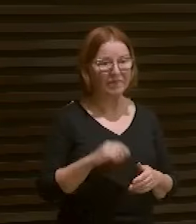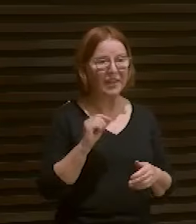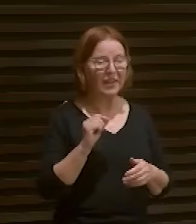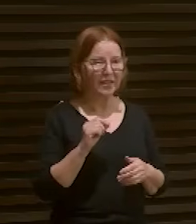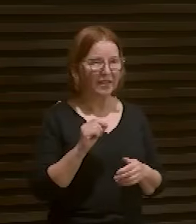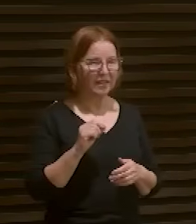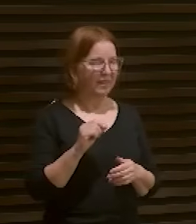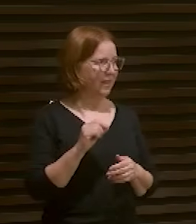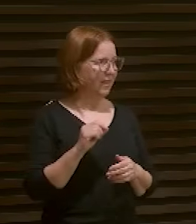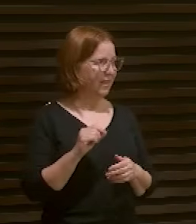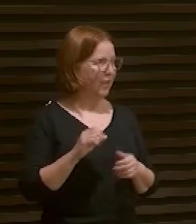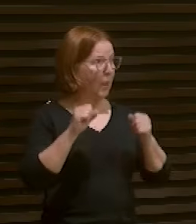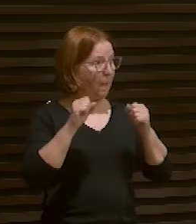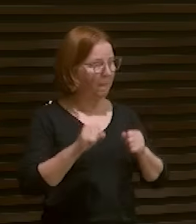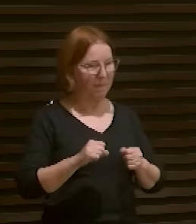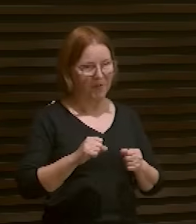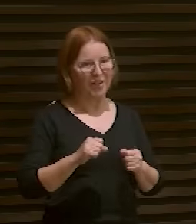a evangelizar?